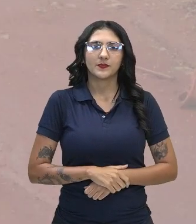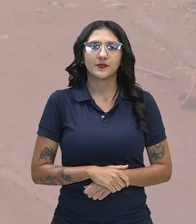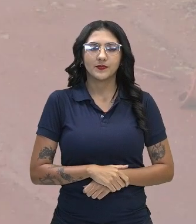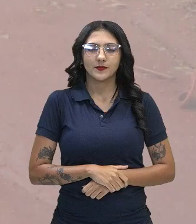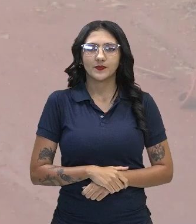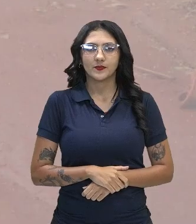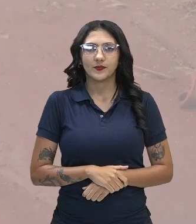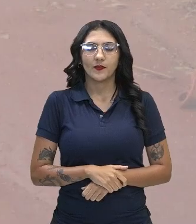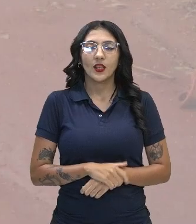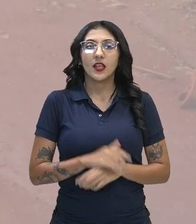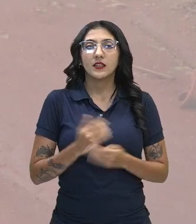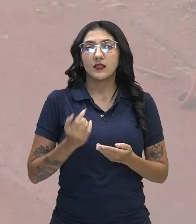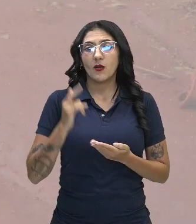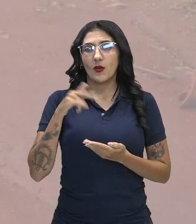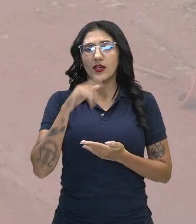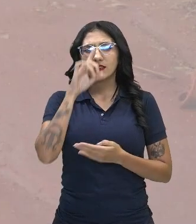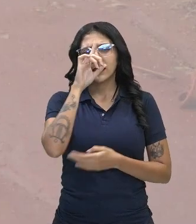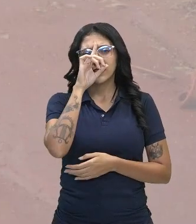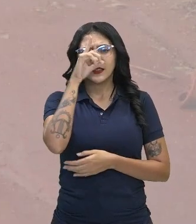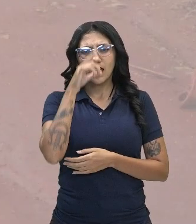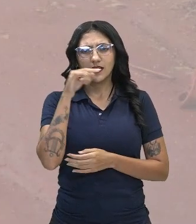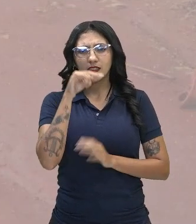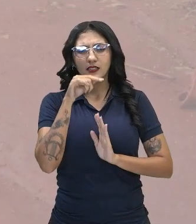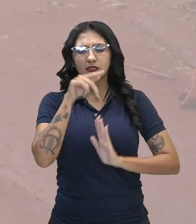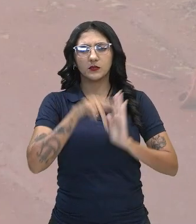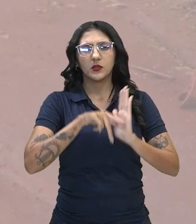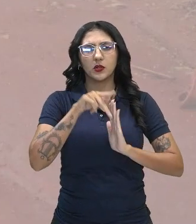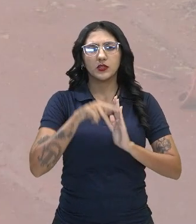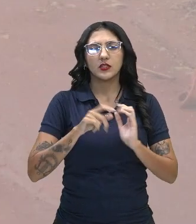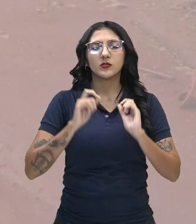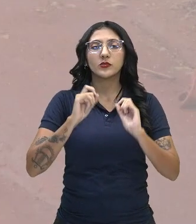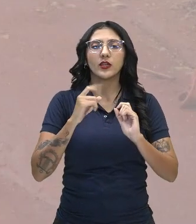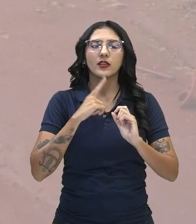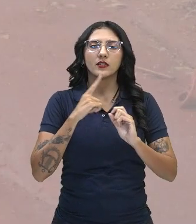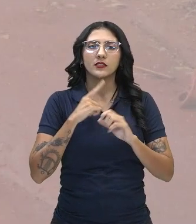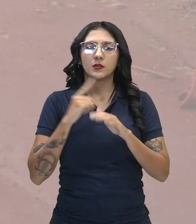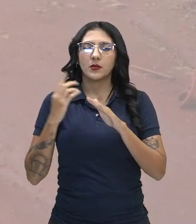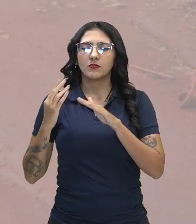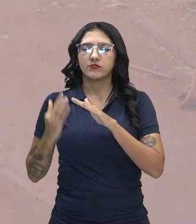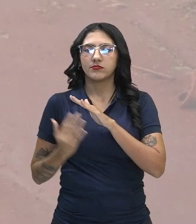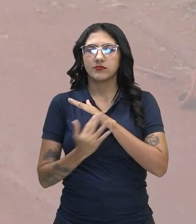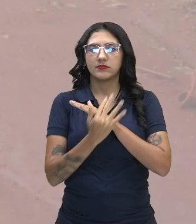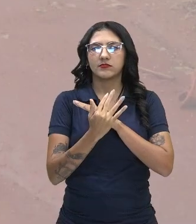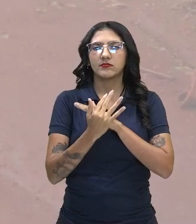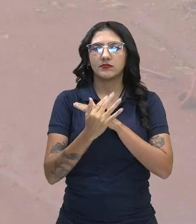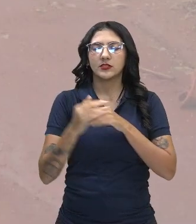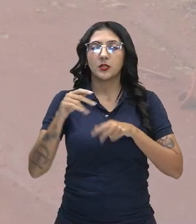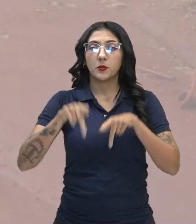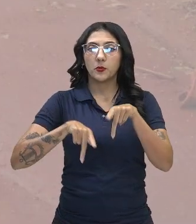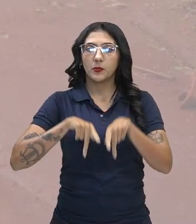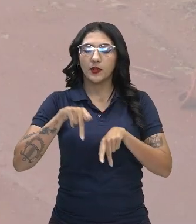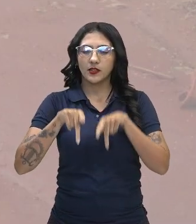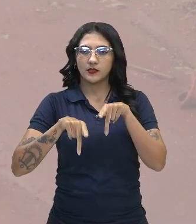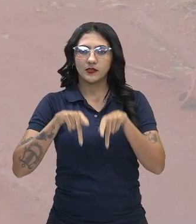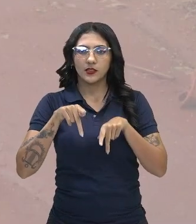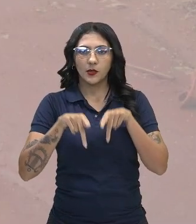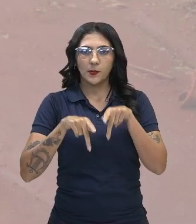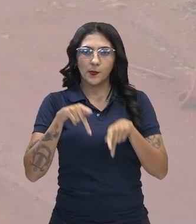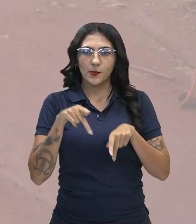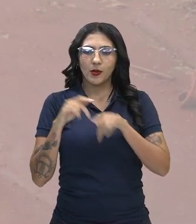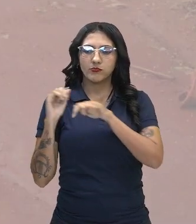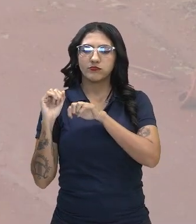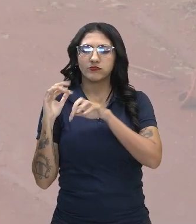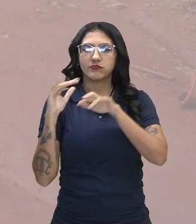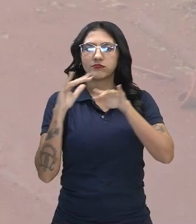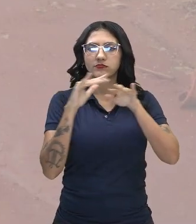a ideia com essa marcha é fazer com que ocorra um deslocamento populacional com o objetivo de ocupar